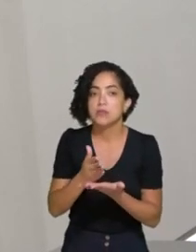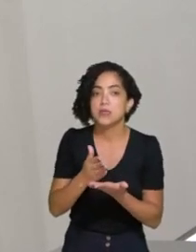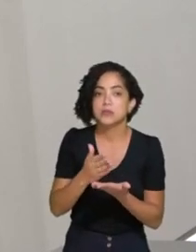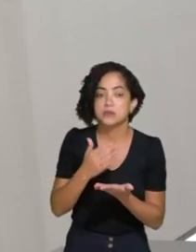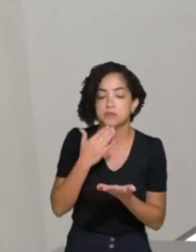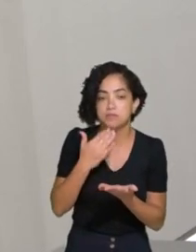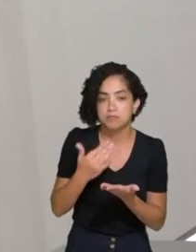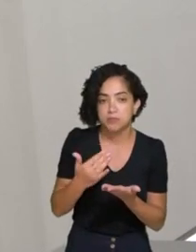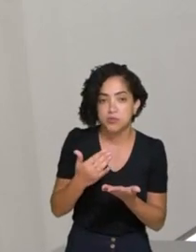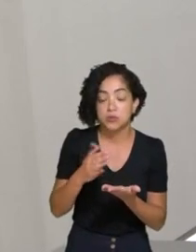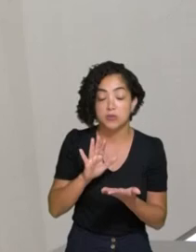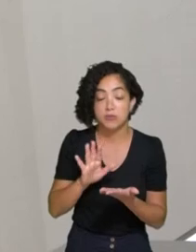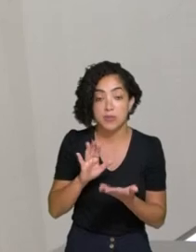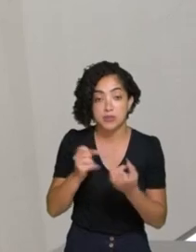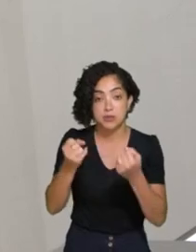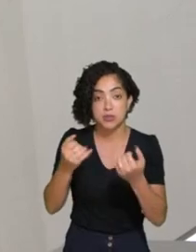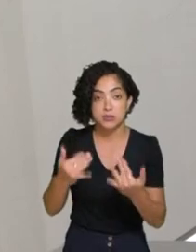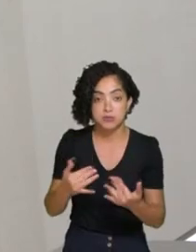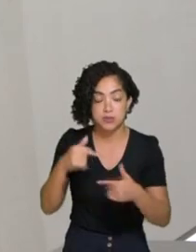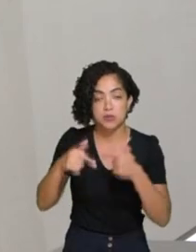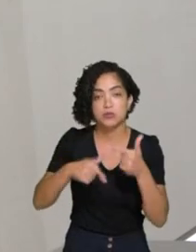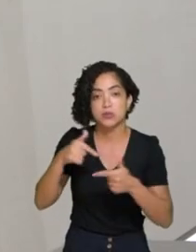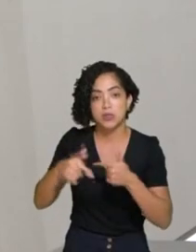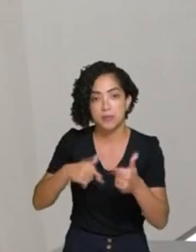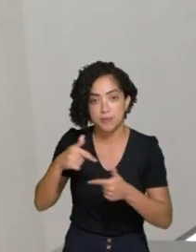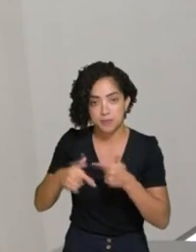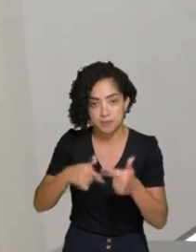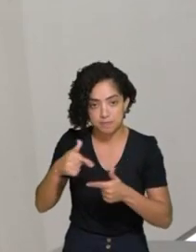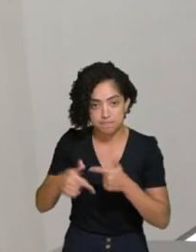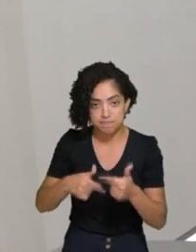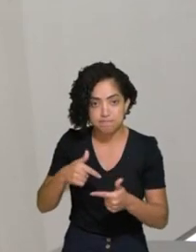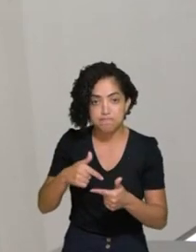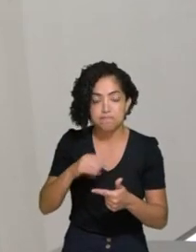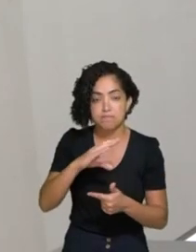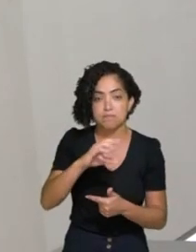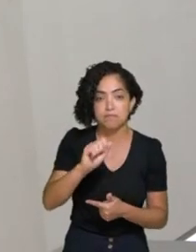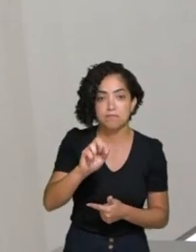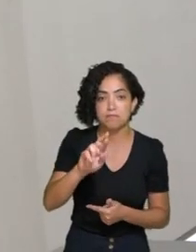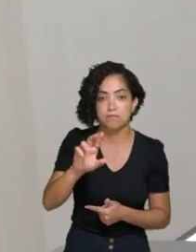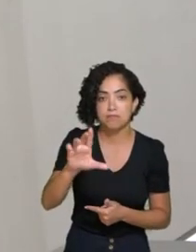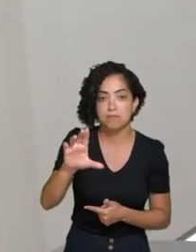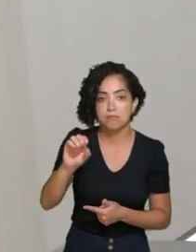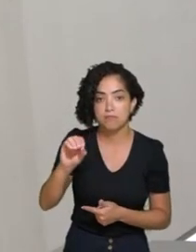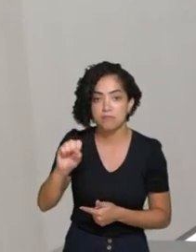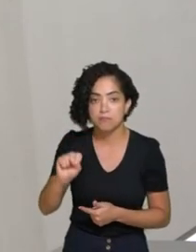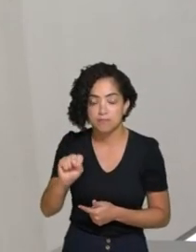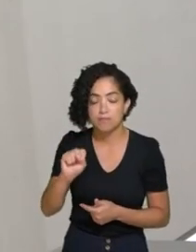quero relatar o trabalho feito pelo ministro Carlos Lupe em frente à